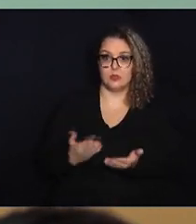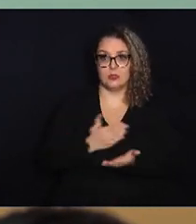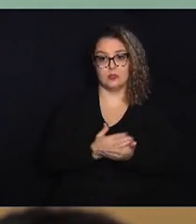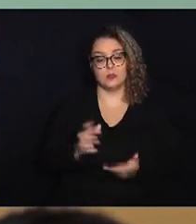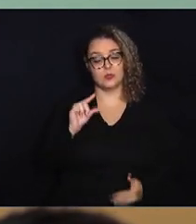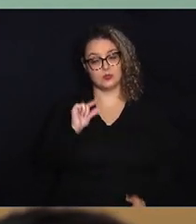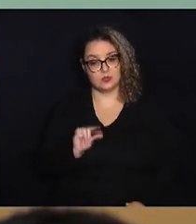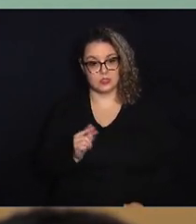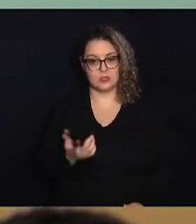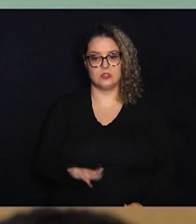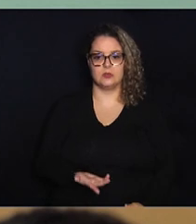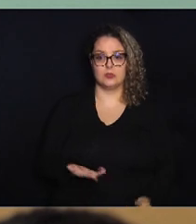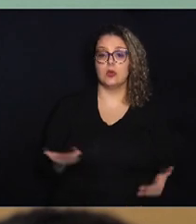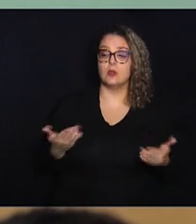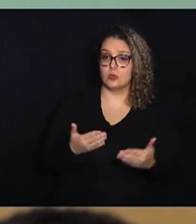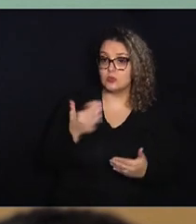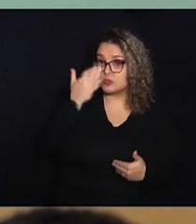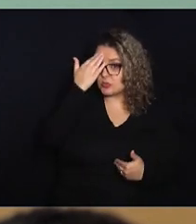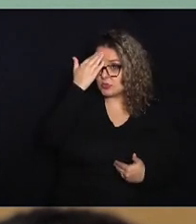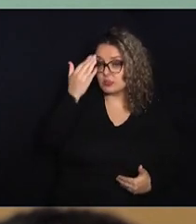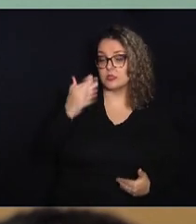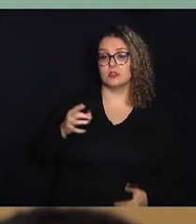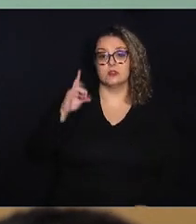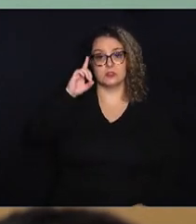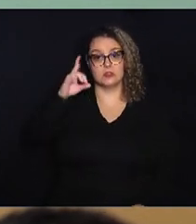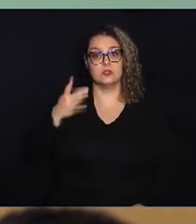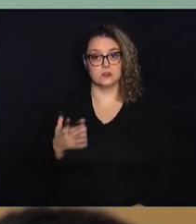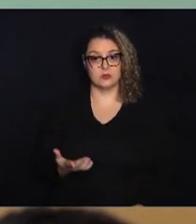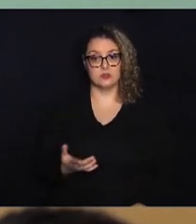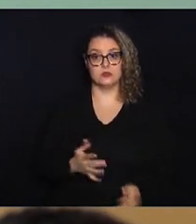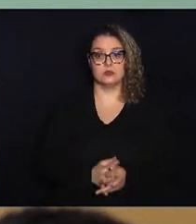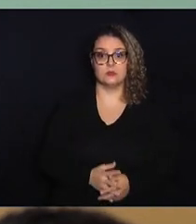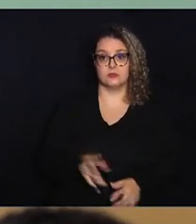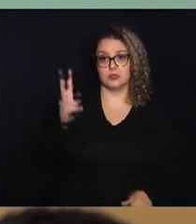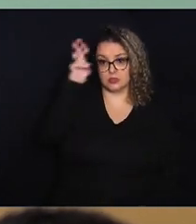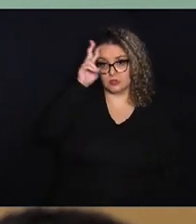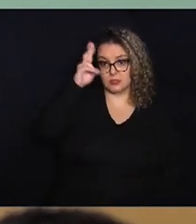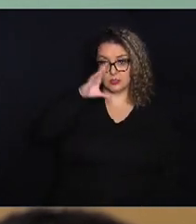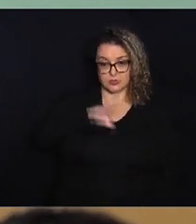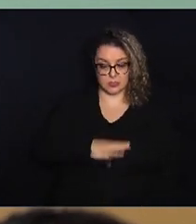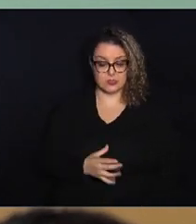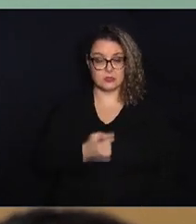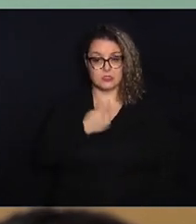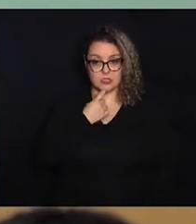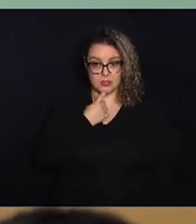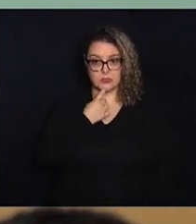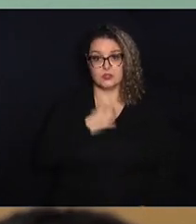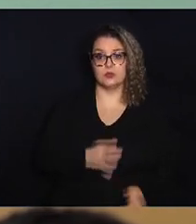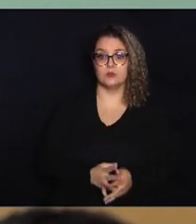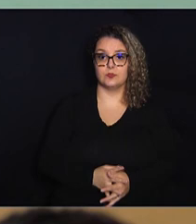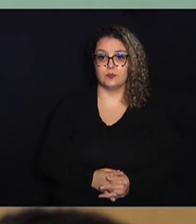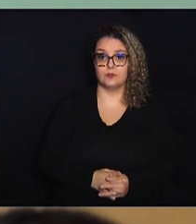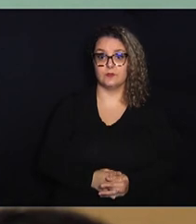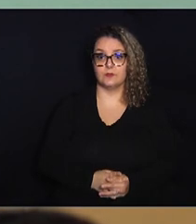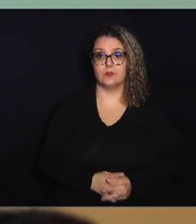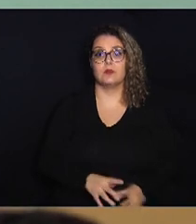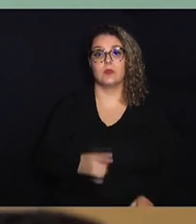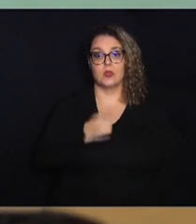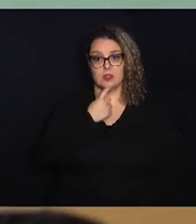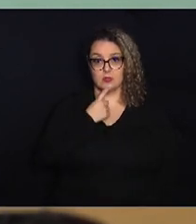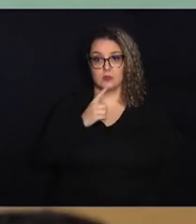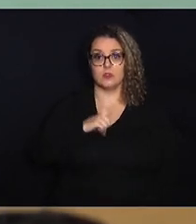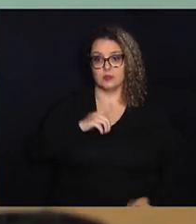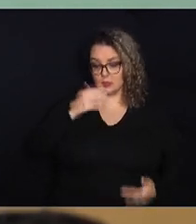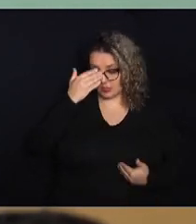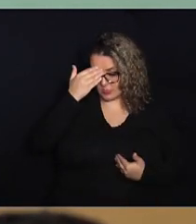pequeno. E hoje, graças a Deus, a gente está na história, na cidade. E que Campinas também eu tenho muito a